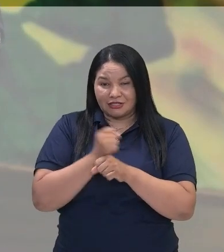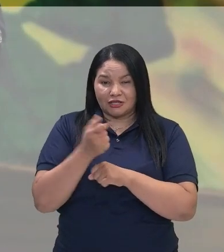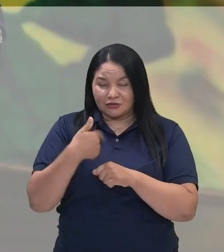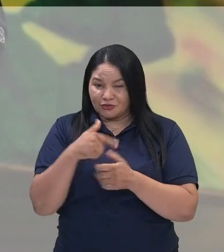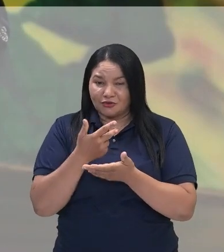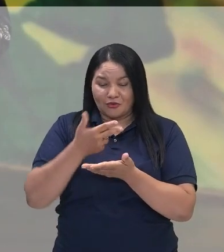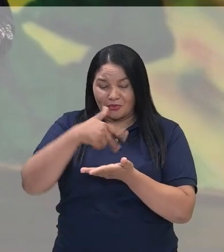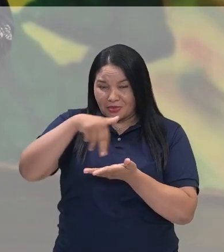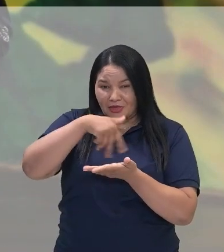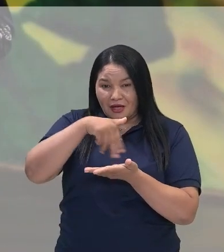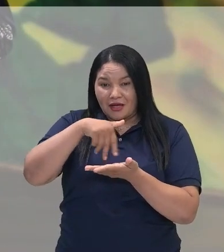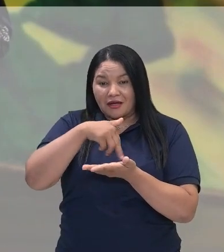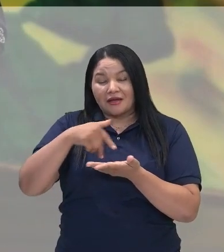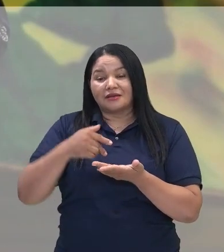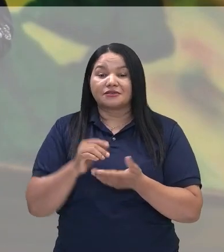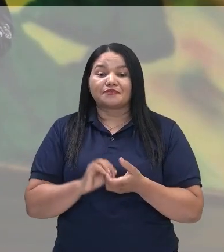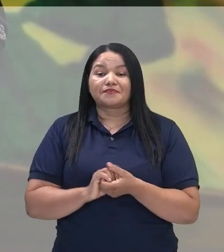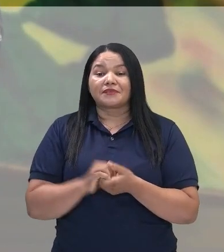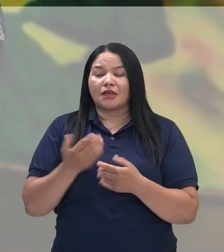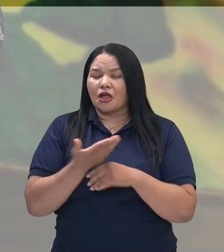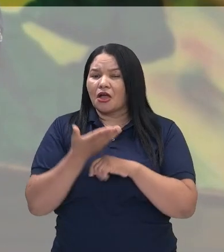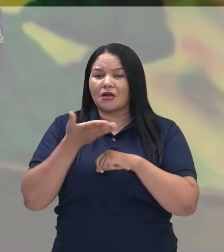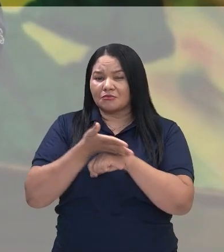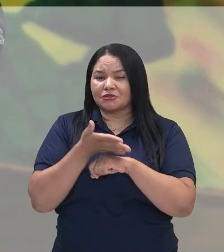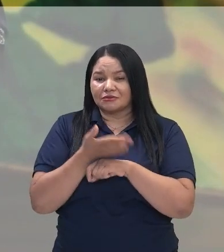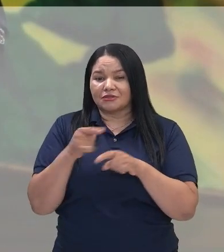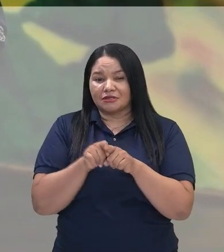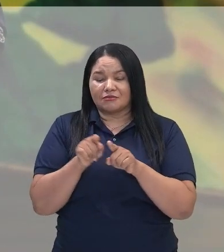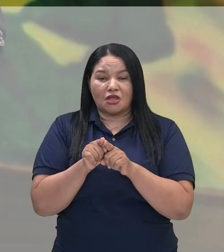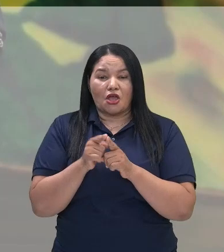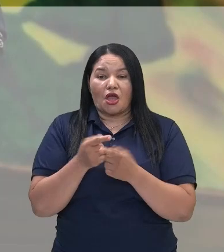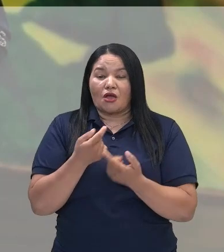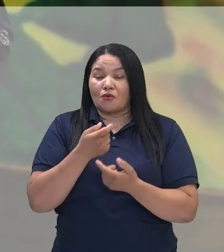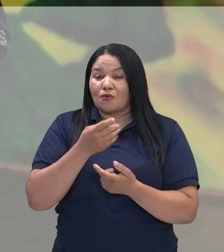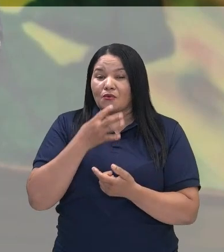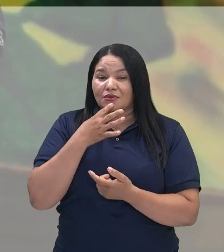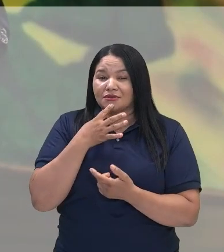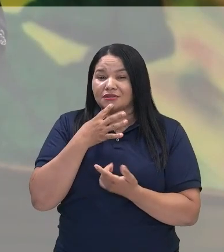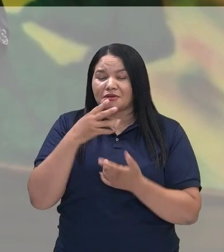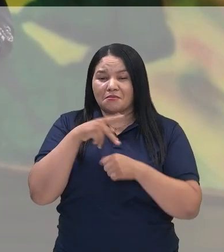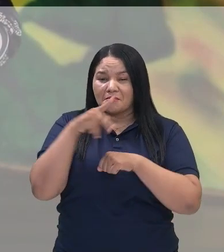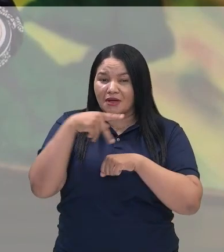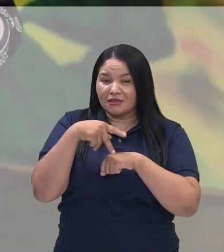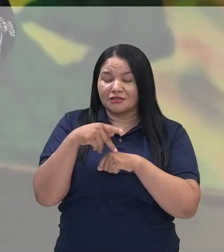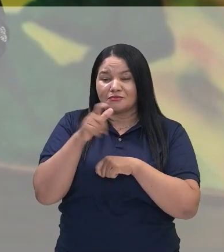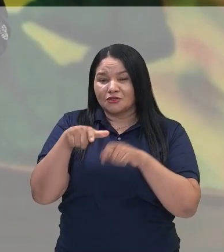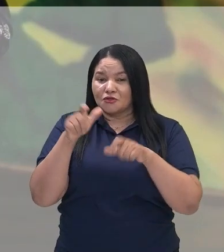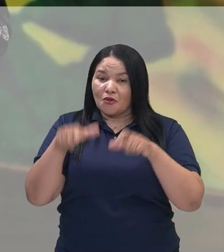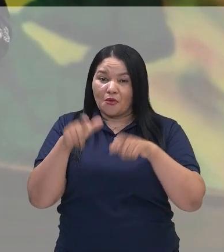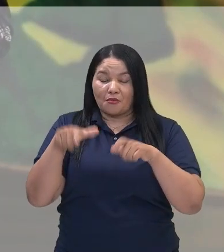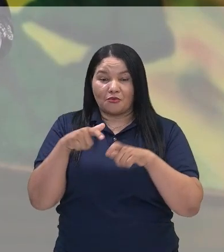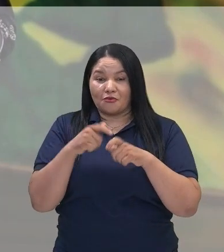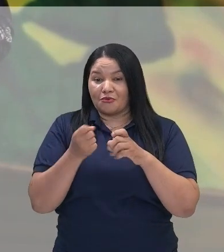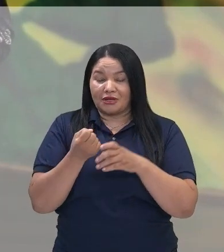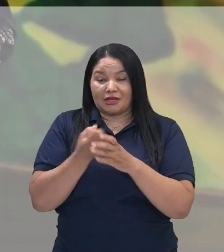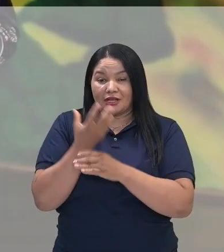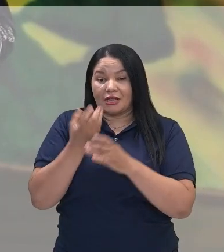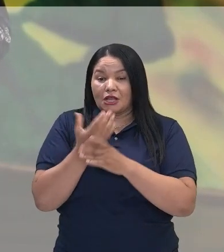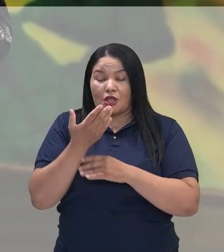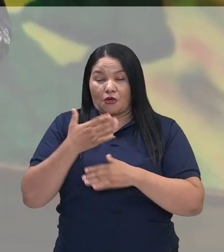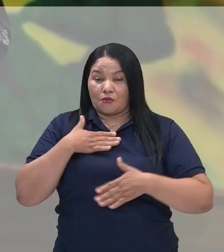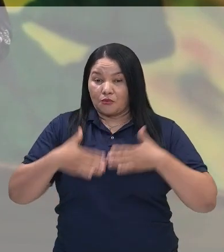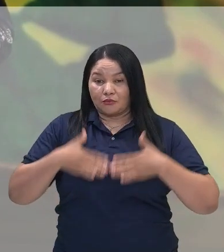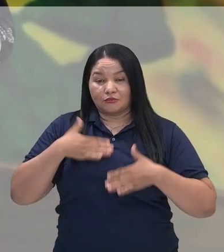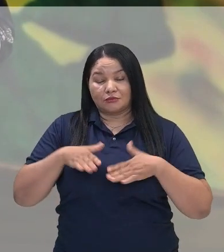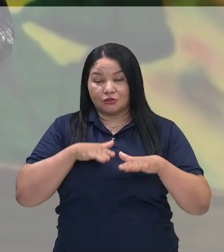do balé folclórico, nós conhecemos vários coreógrafos do país inteiro que trouxeram essa linguagem com o intuito de